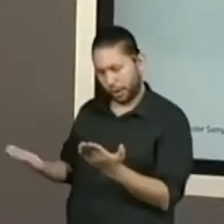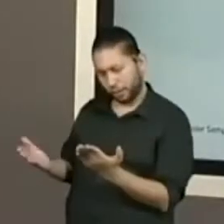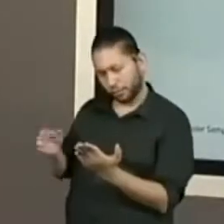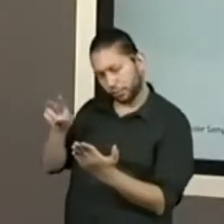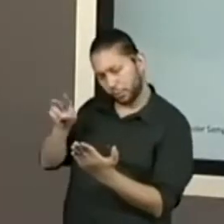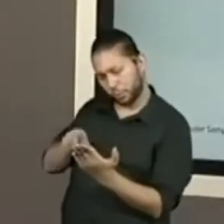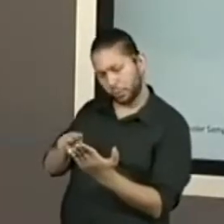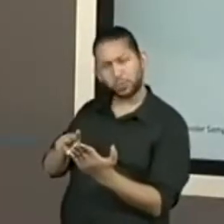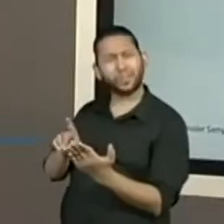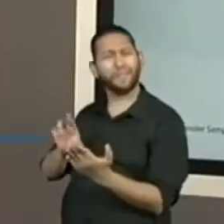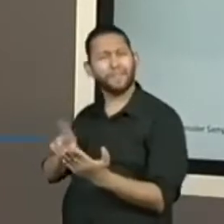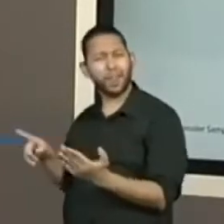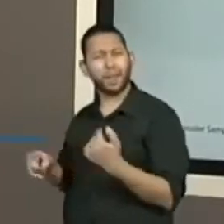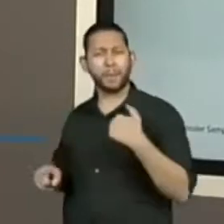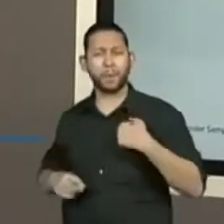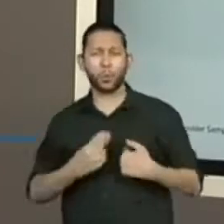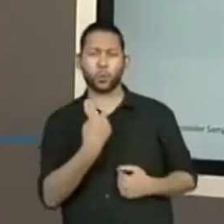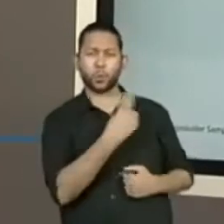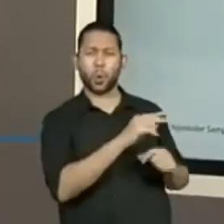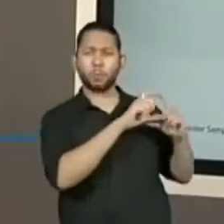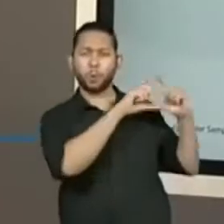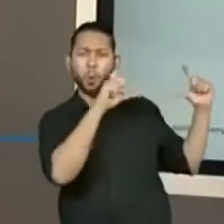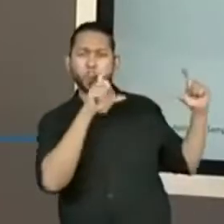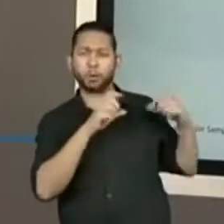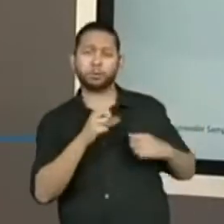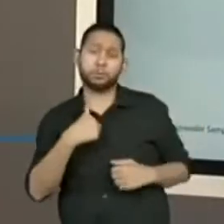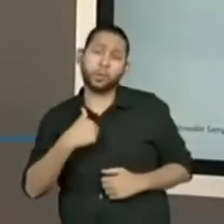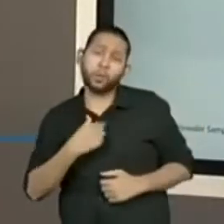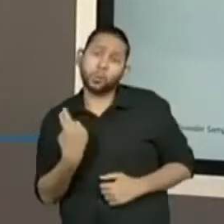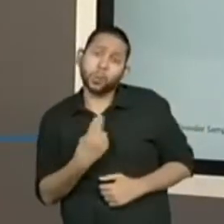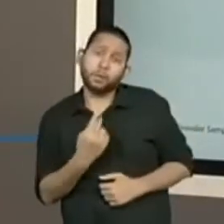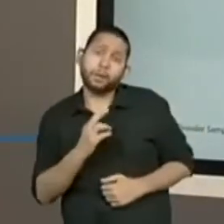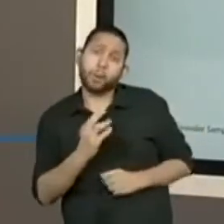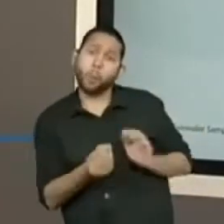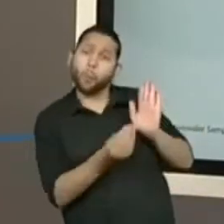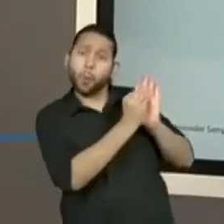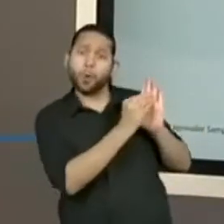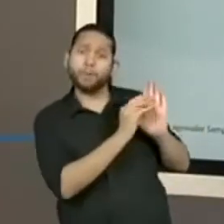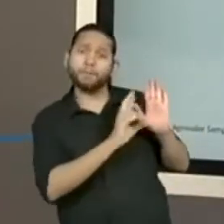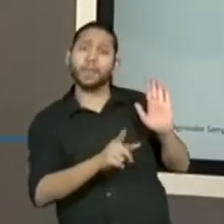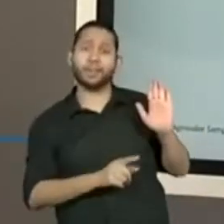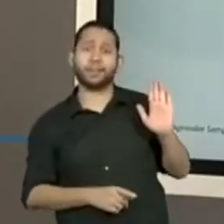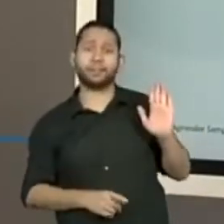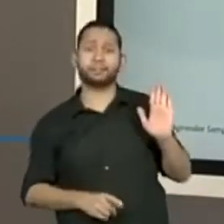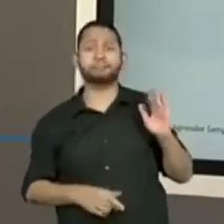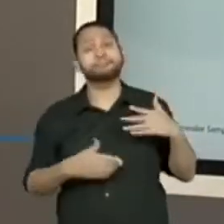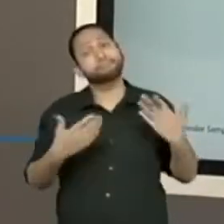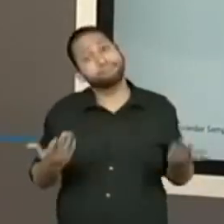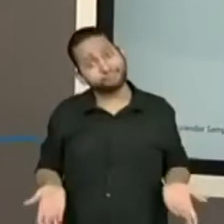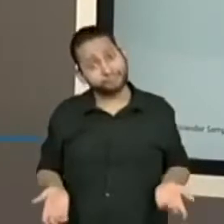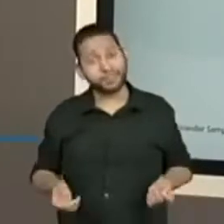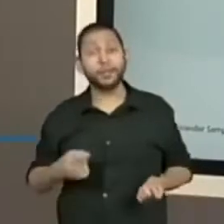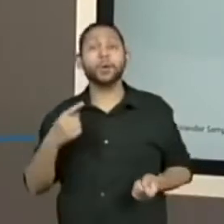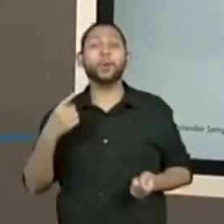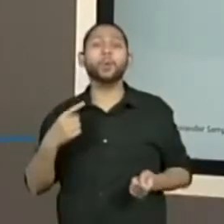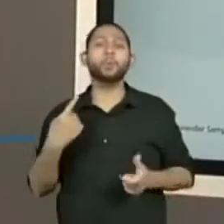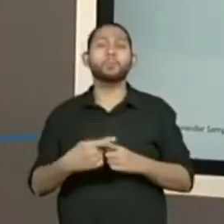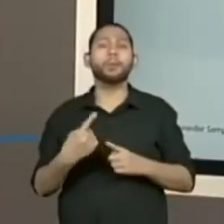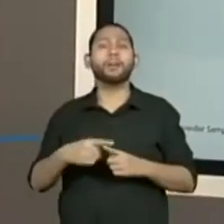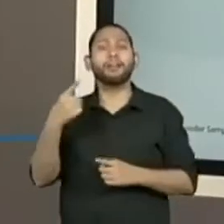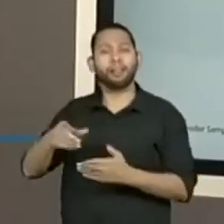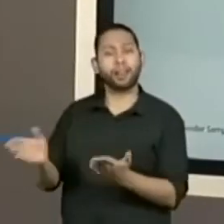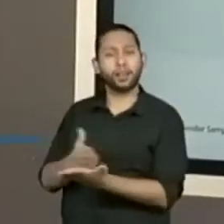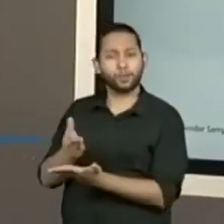vezes o nome que está no material é um nome imenso, né? E aí, para colocar todo aquele nome aqui como o nome da nossa aula, fica um